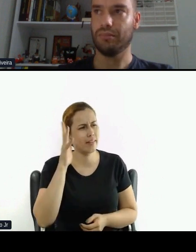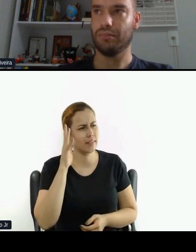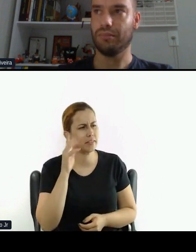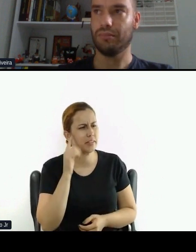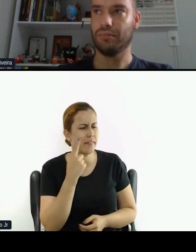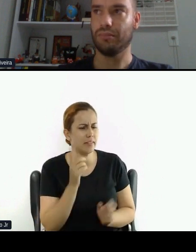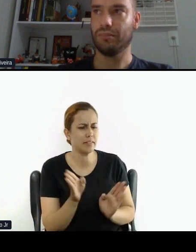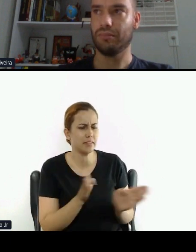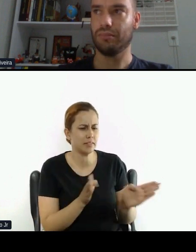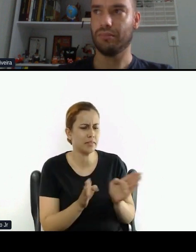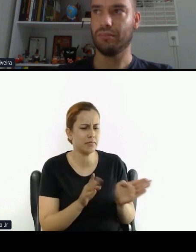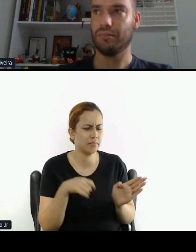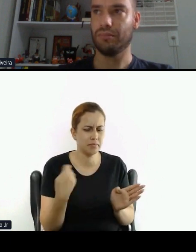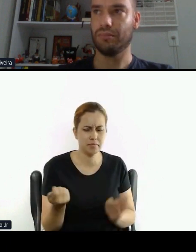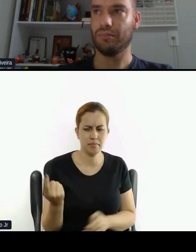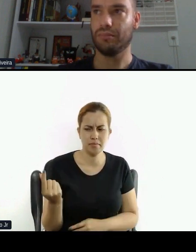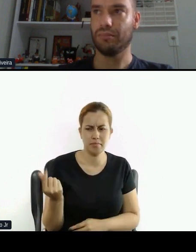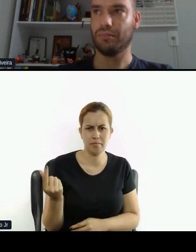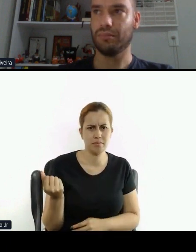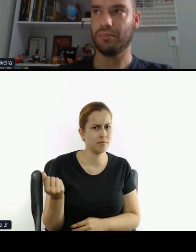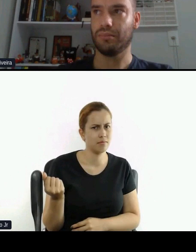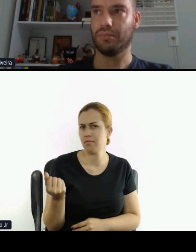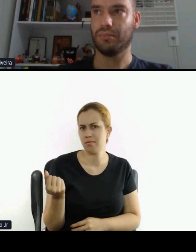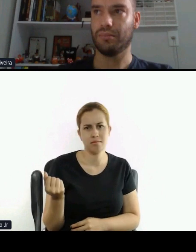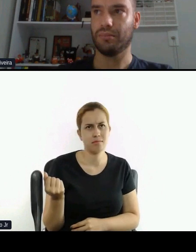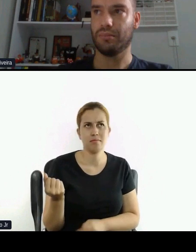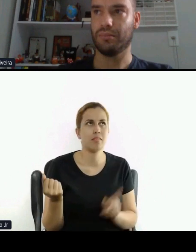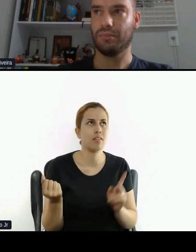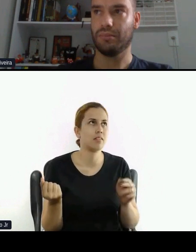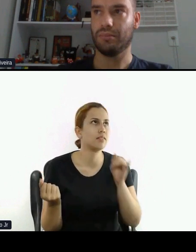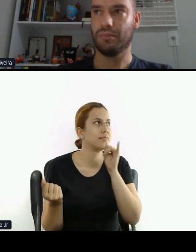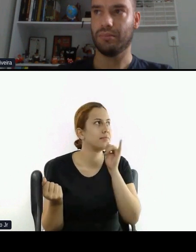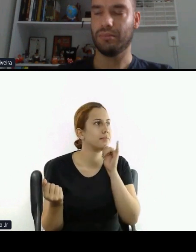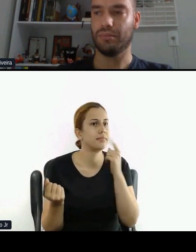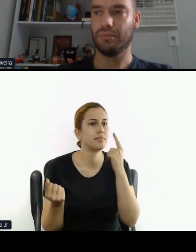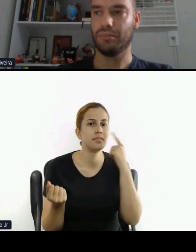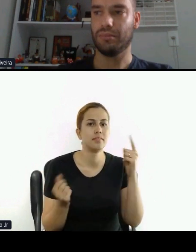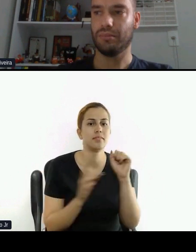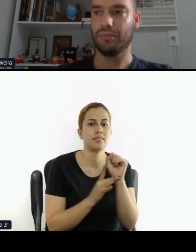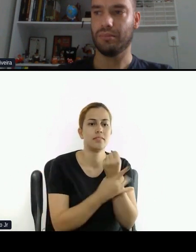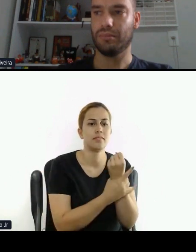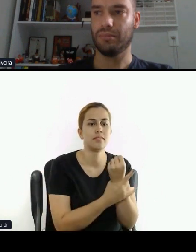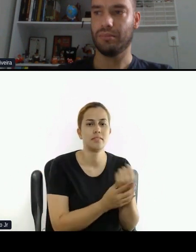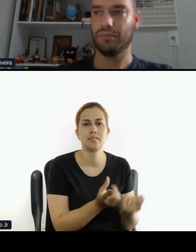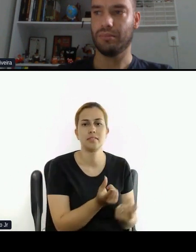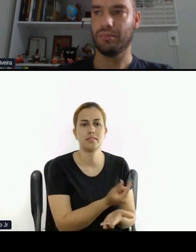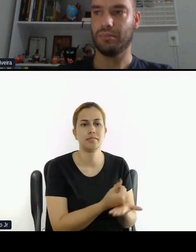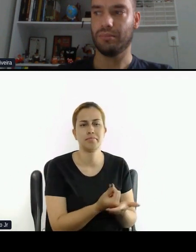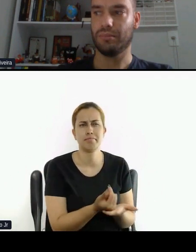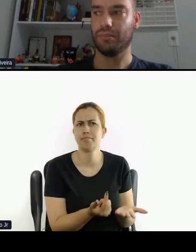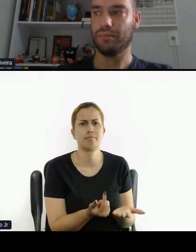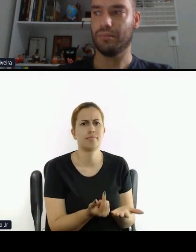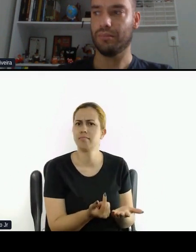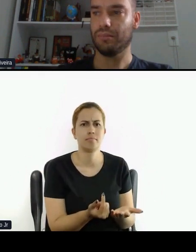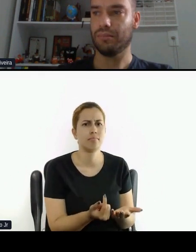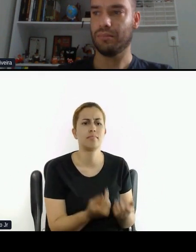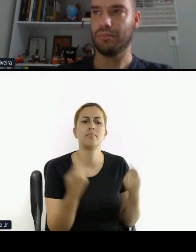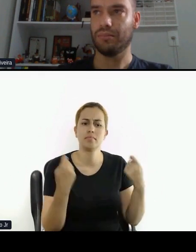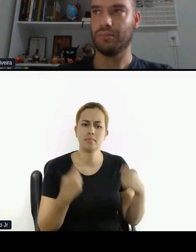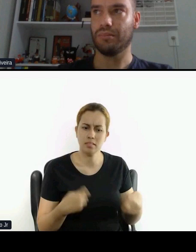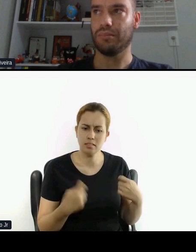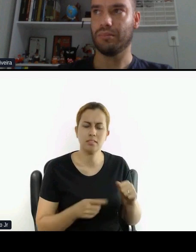custo. Se é como hoje você querer olhar a segurança como um custo, não é? As soluções de TI, elas nascem com